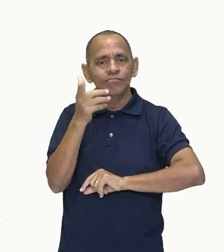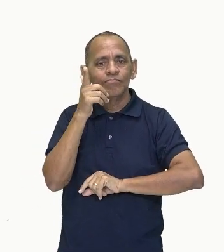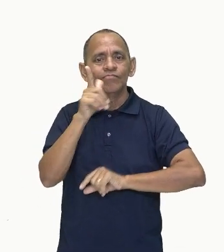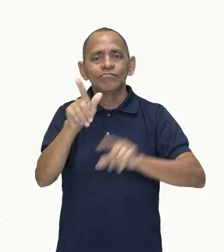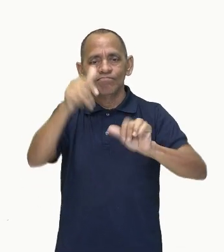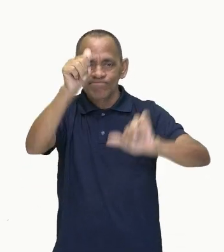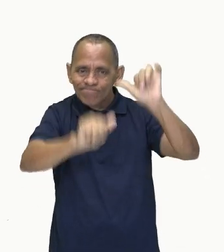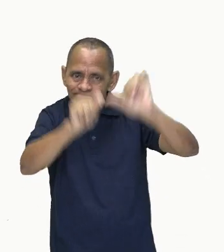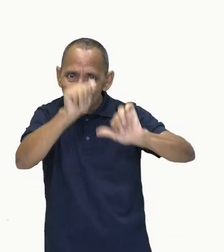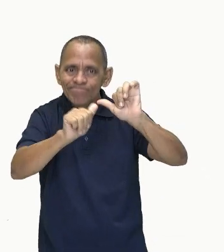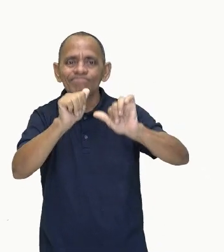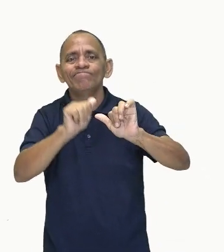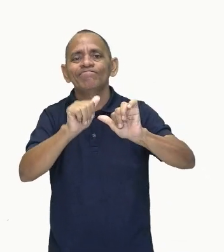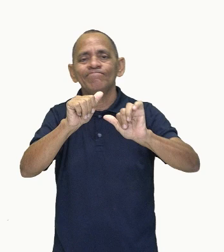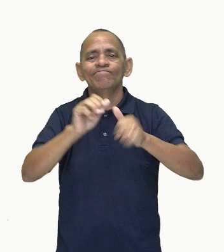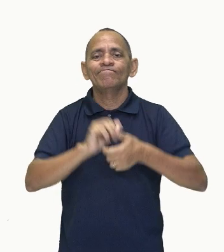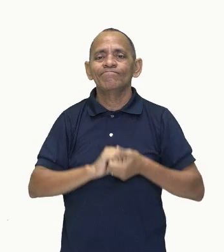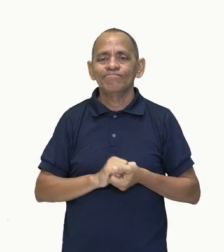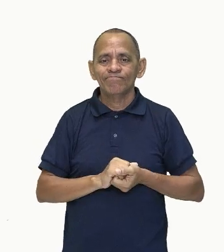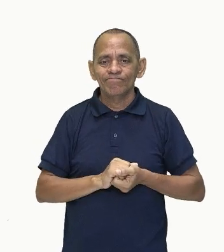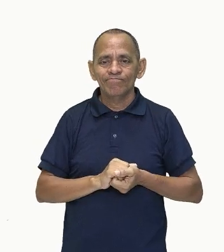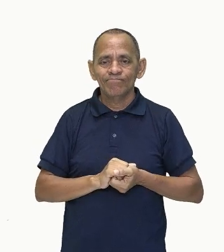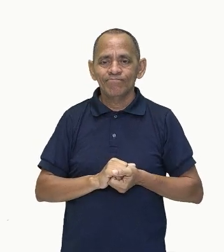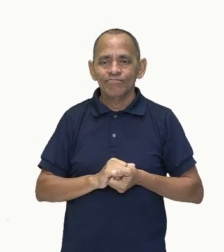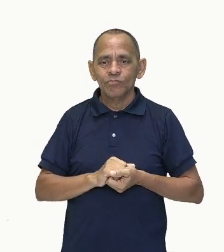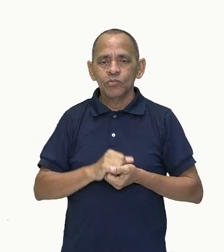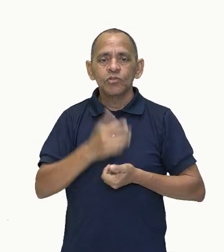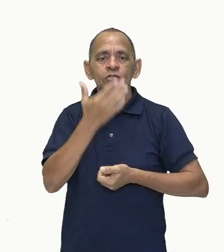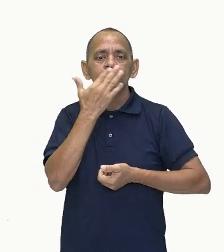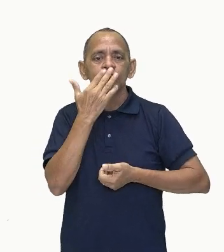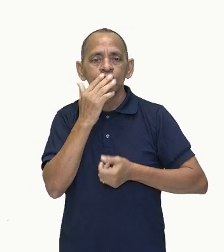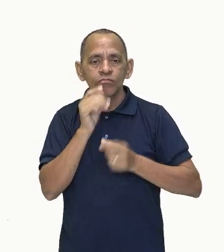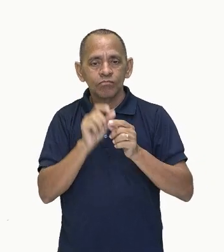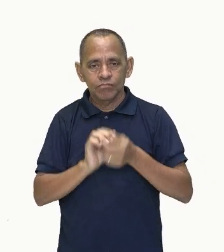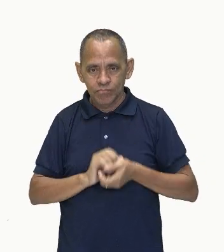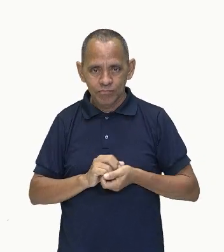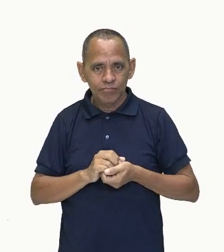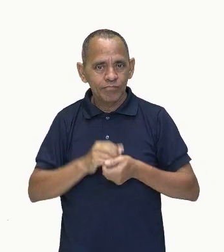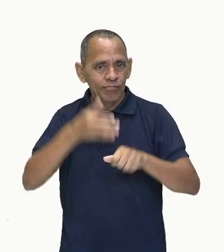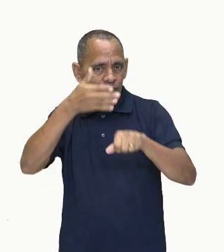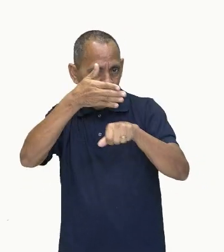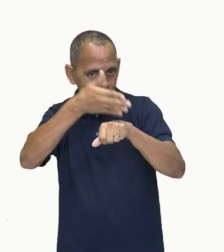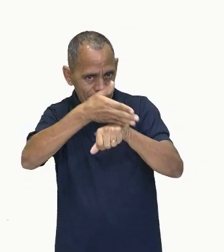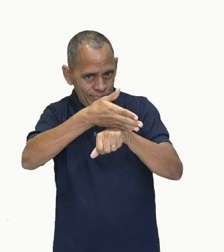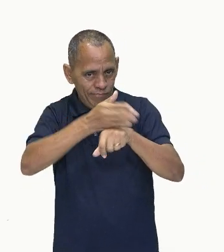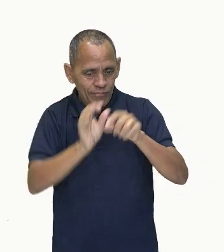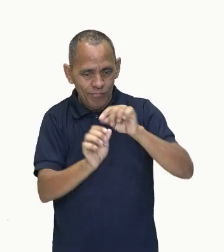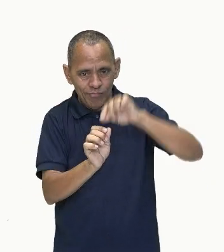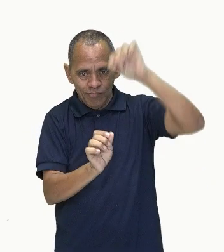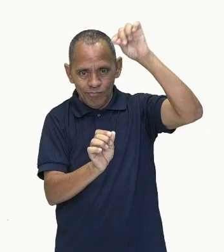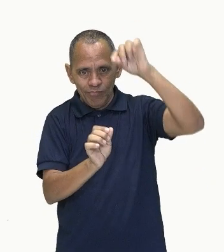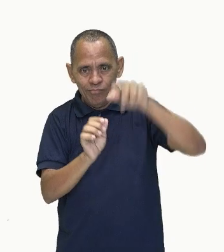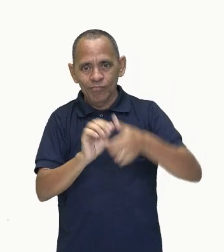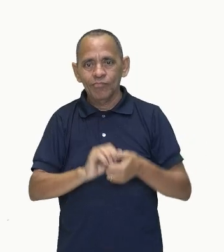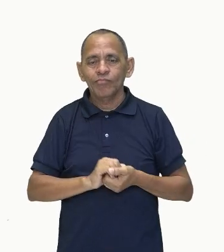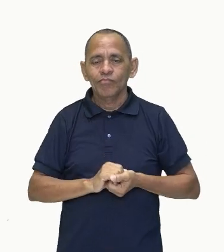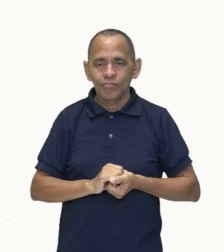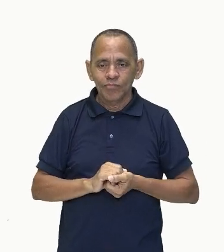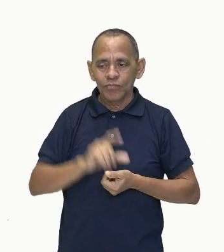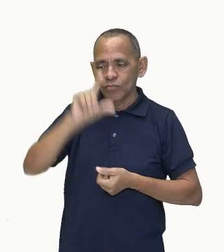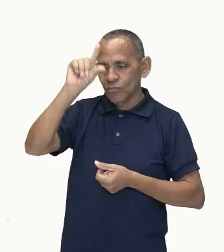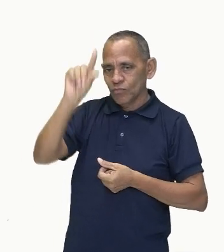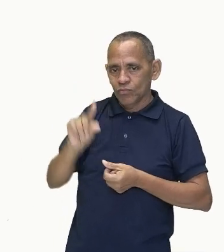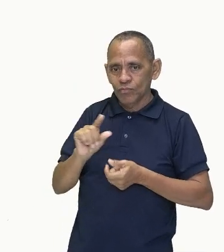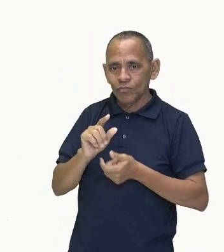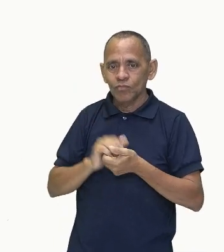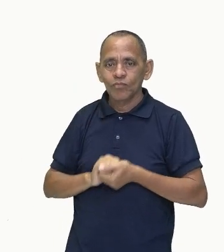melhor maneira, né? Qual foi a cor de carro mais frequente, né? Com certeza foi o azul, e o menos frequente foi o carro verde.